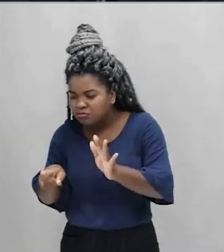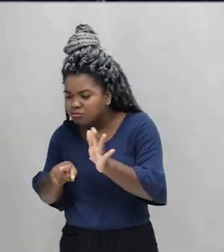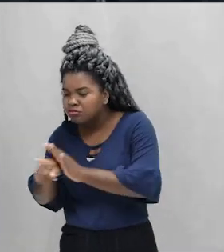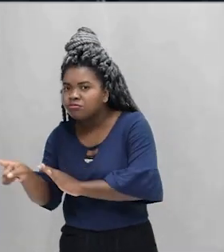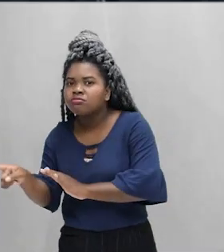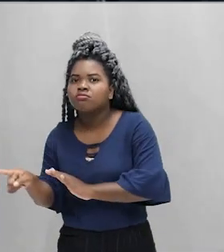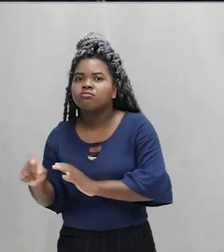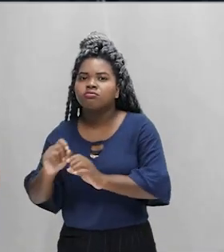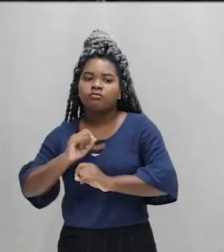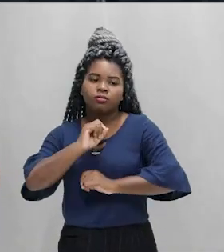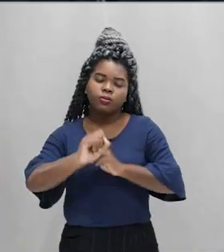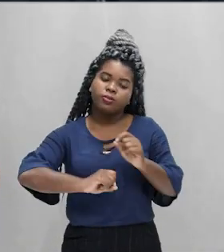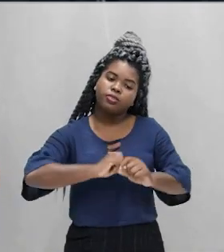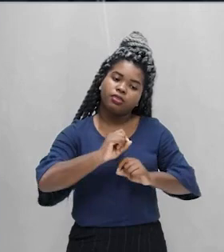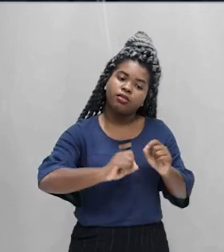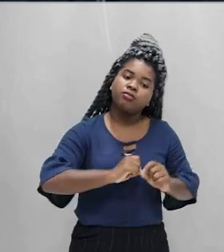são